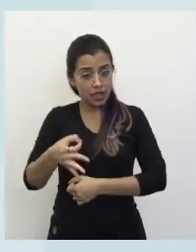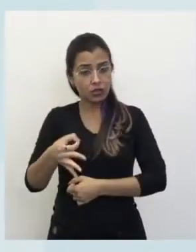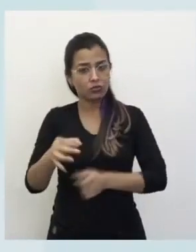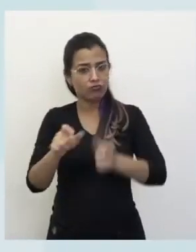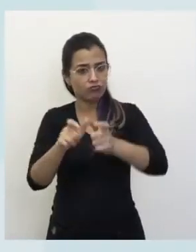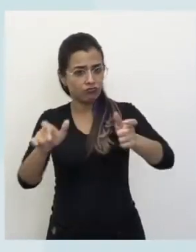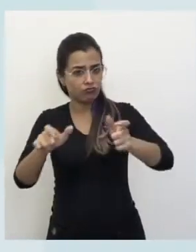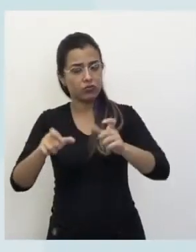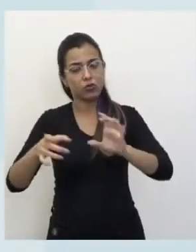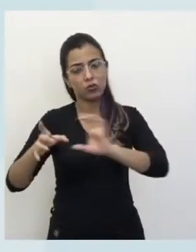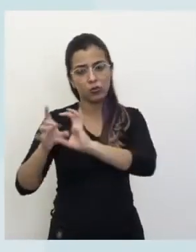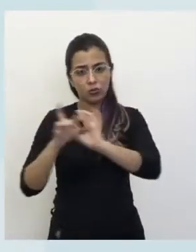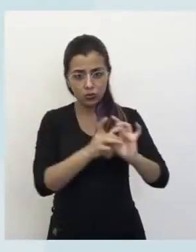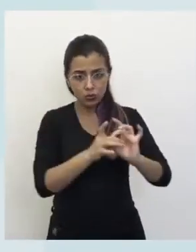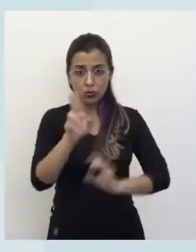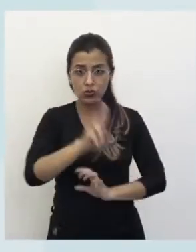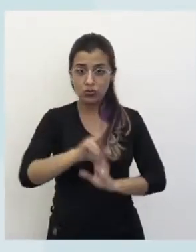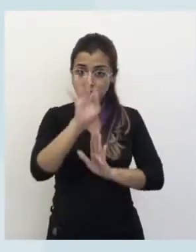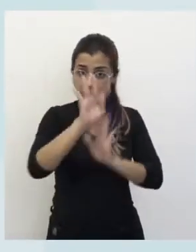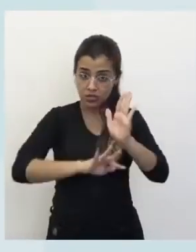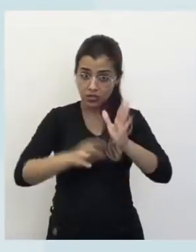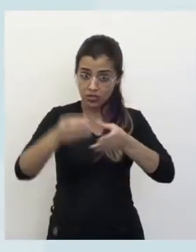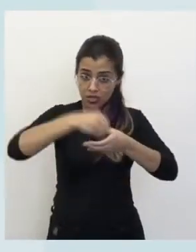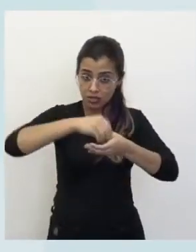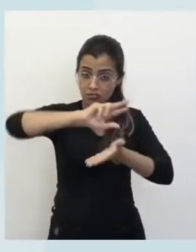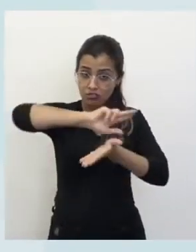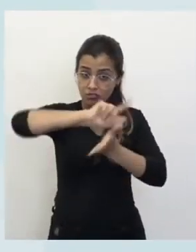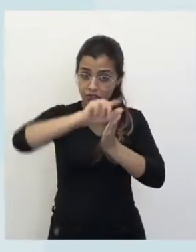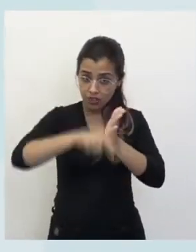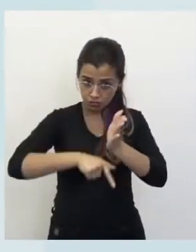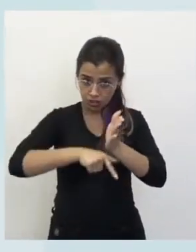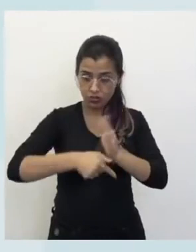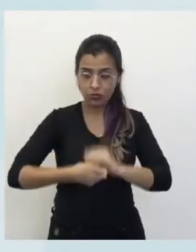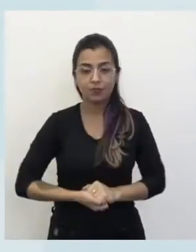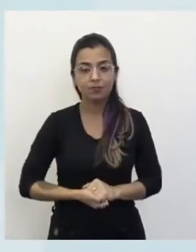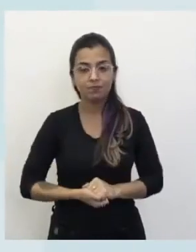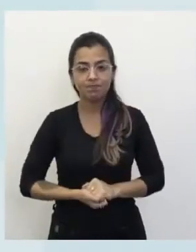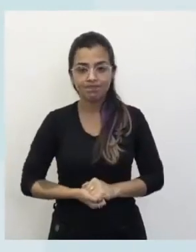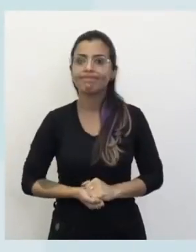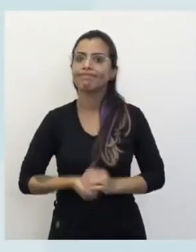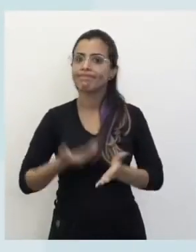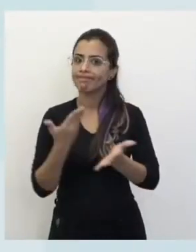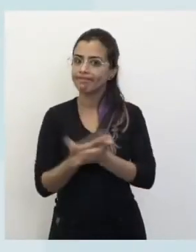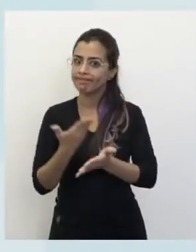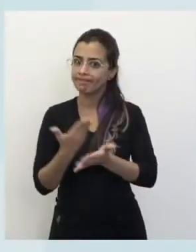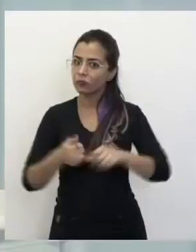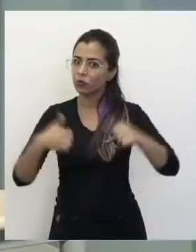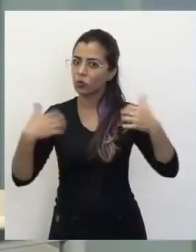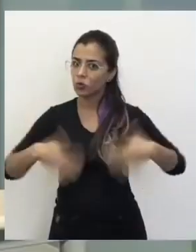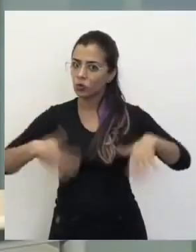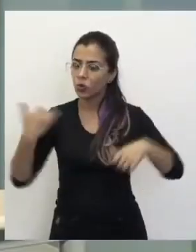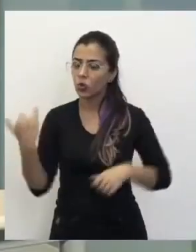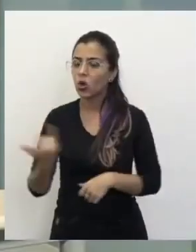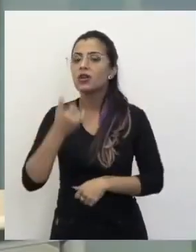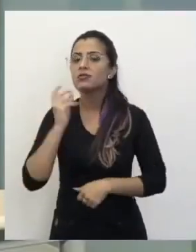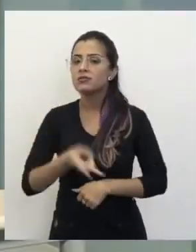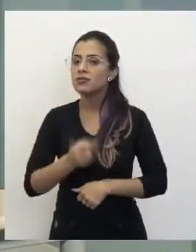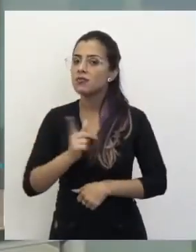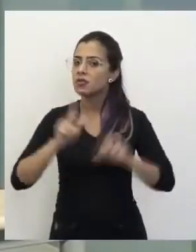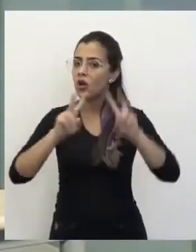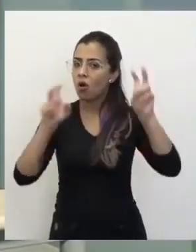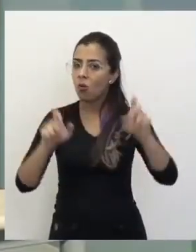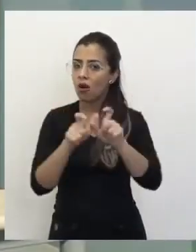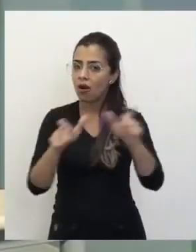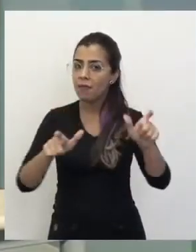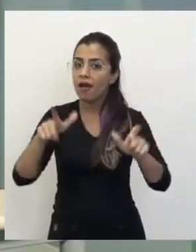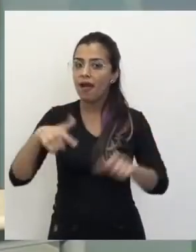articuladores textuais em textos de diferentes gêneros. Professor, aula importantíssima. Falar de gramática é sempre muito importante.